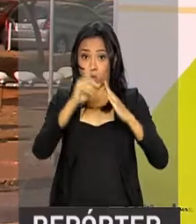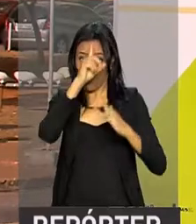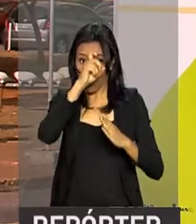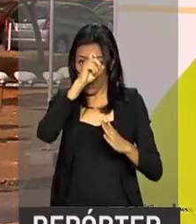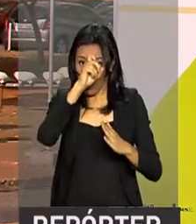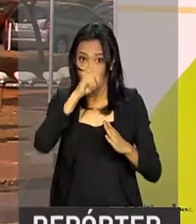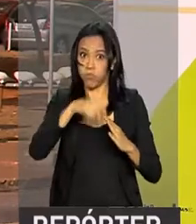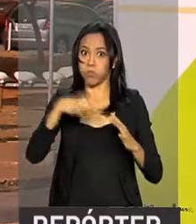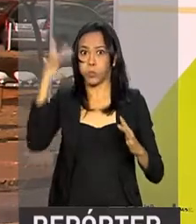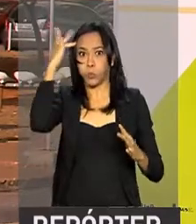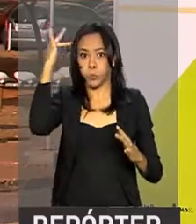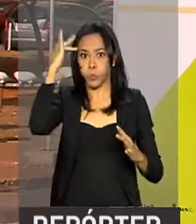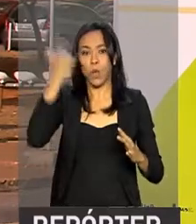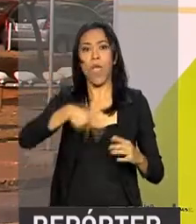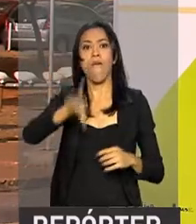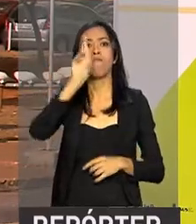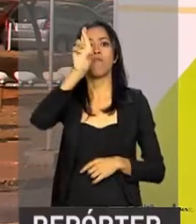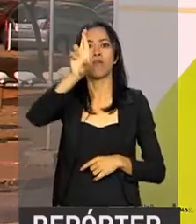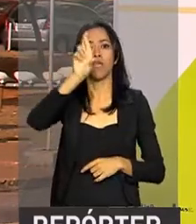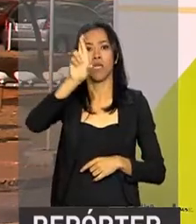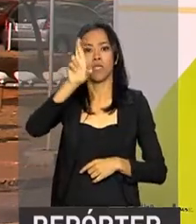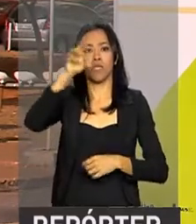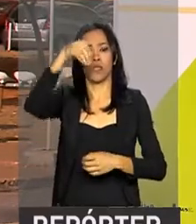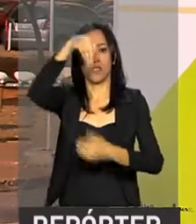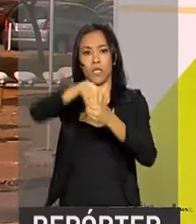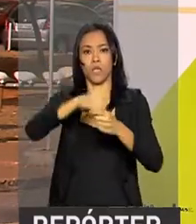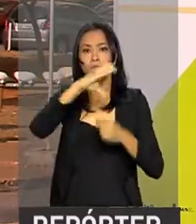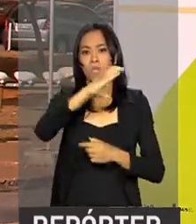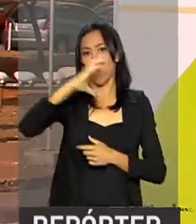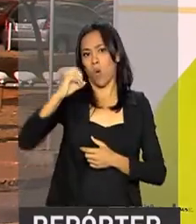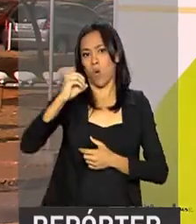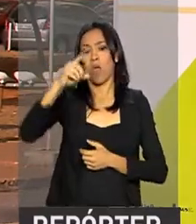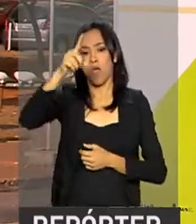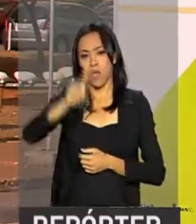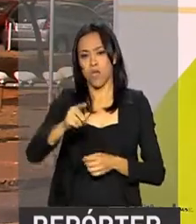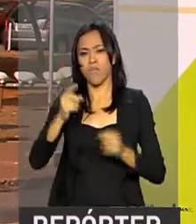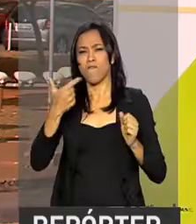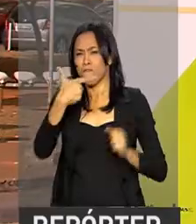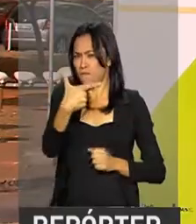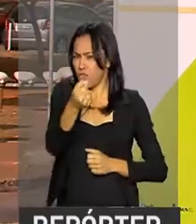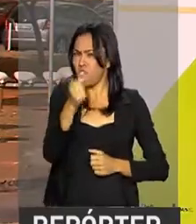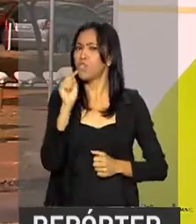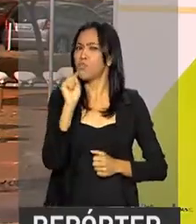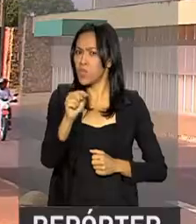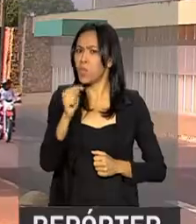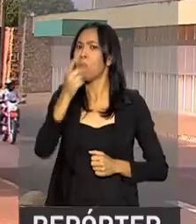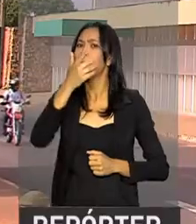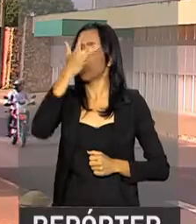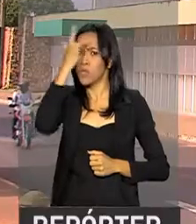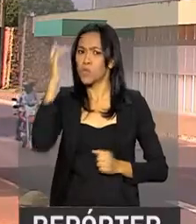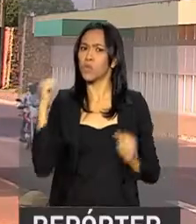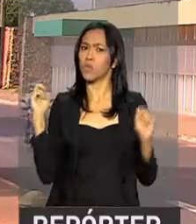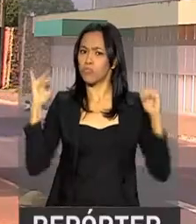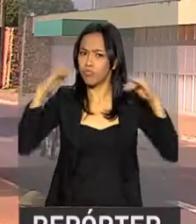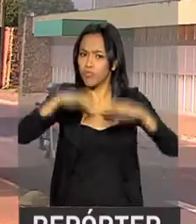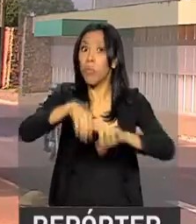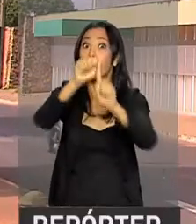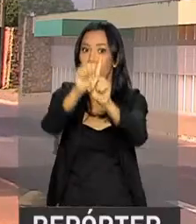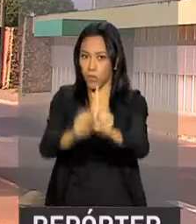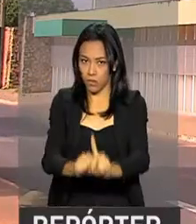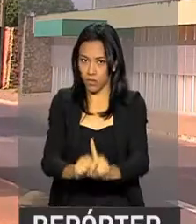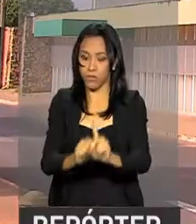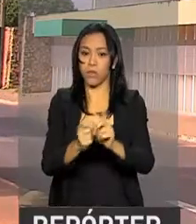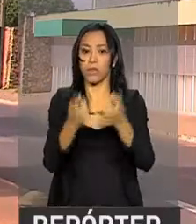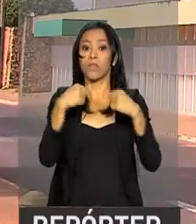É considerado de referência na região centro-oeste e cerca de 20 mil pessoas são atendidas por mês. Assim como outros